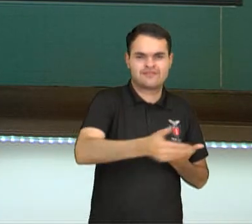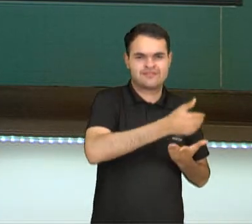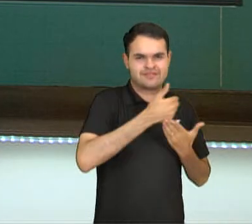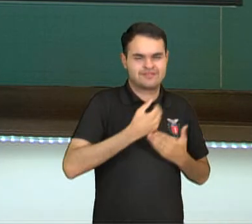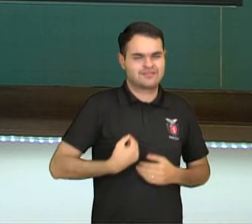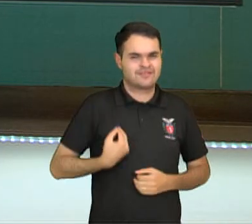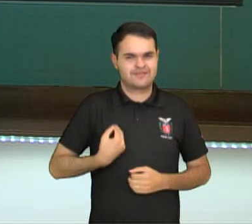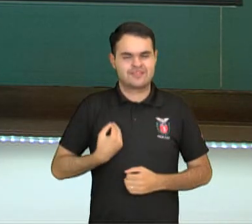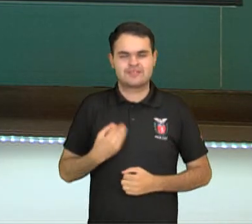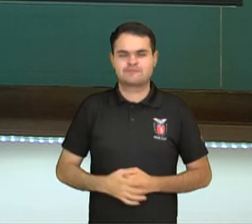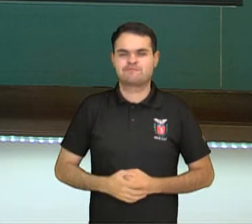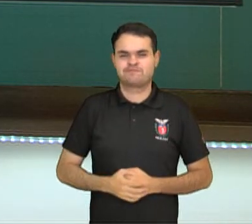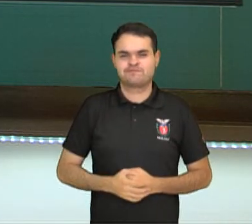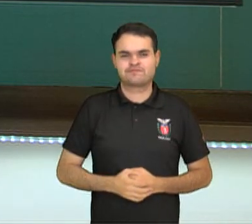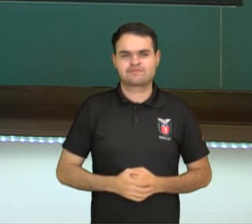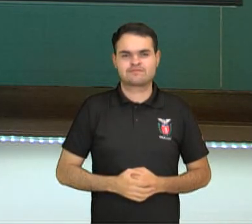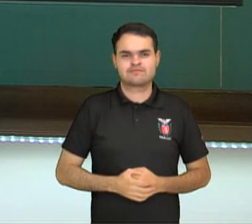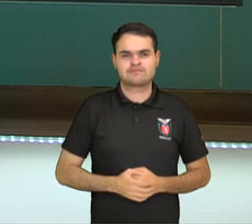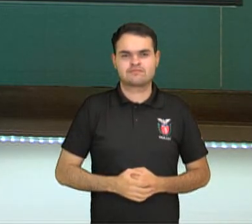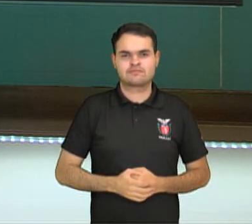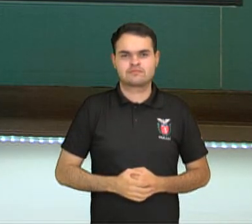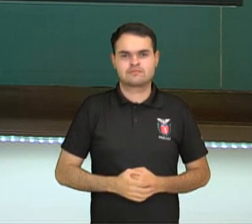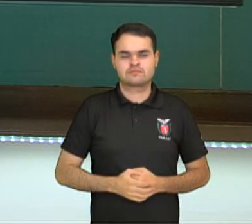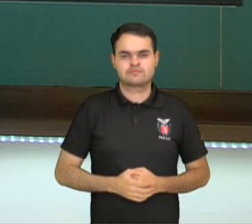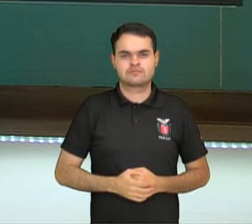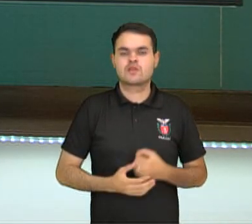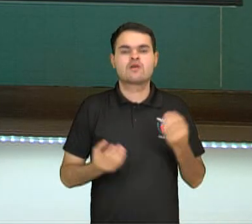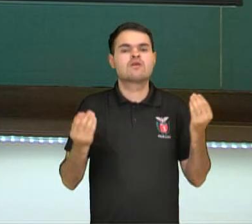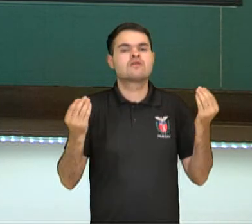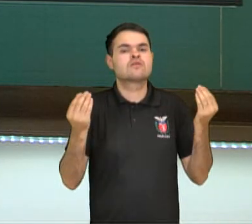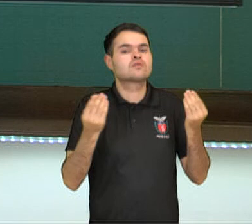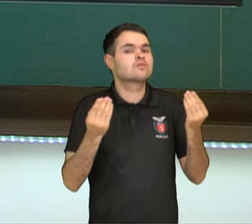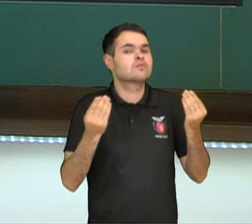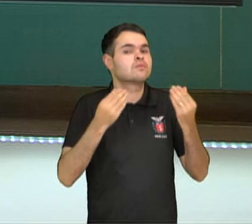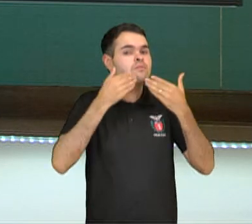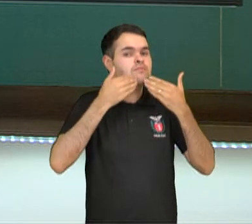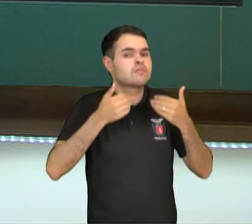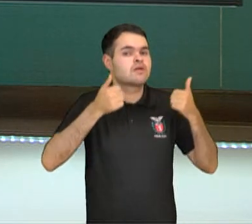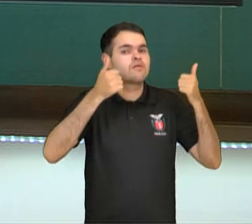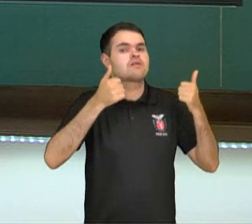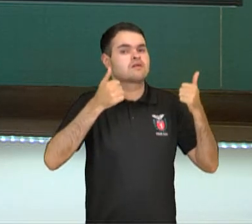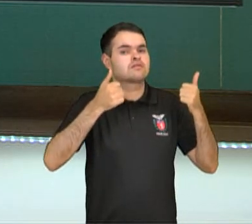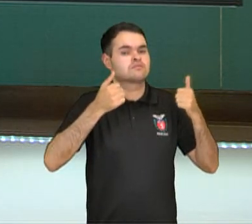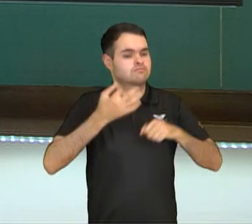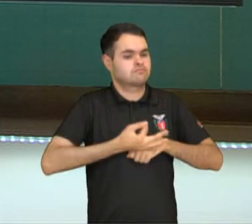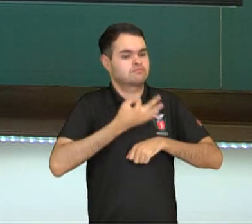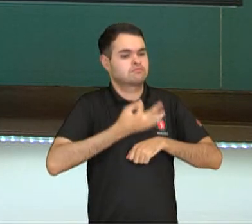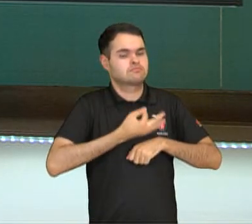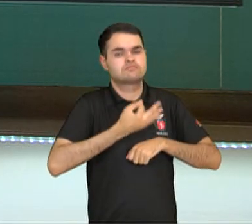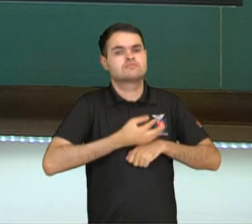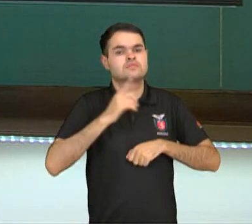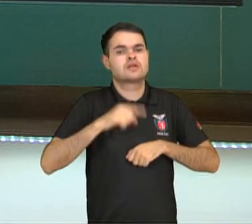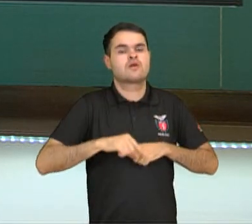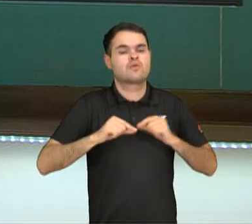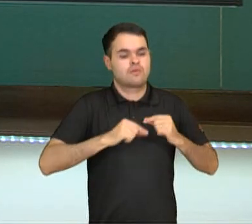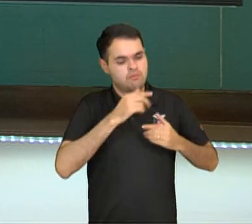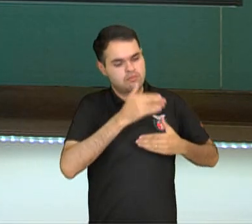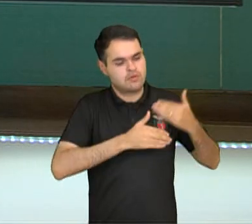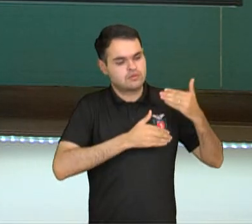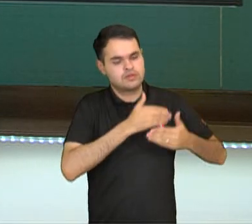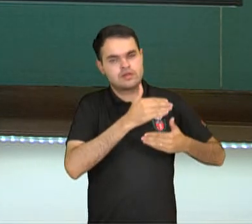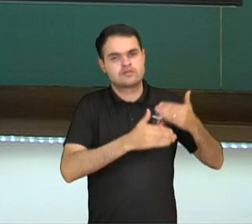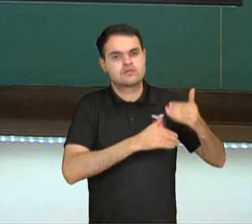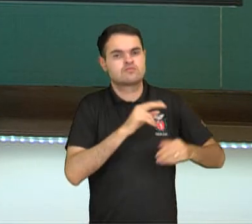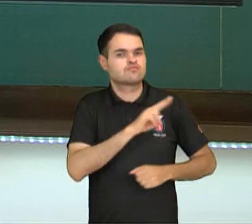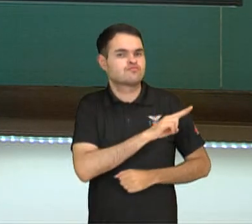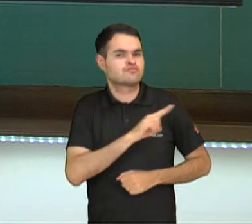bom? Uma das formas da gente melhorar a nossa resistência é através de um processo de